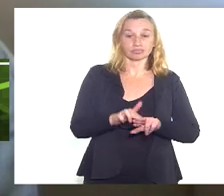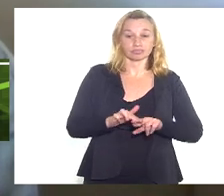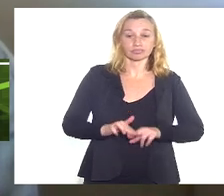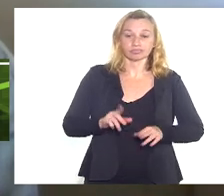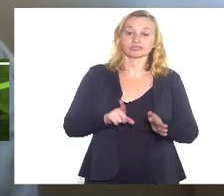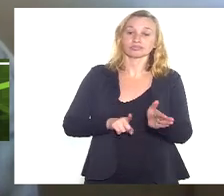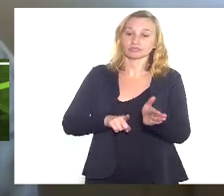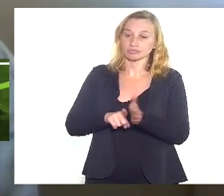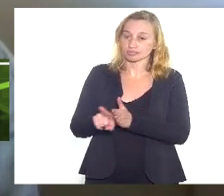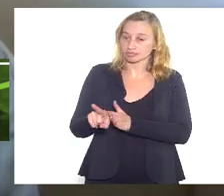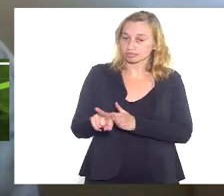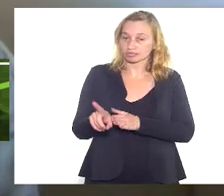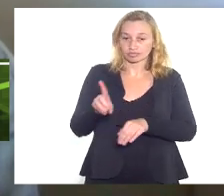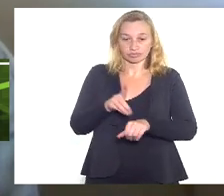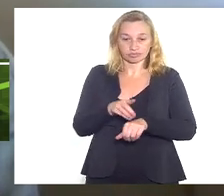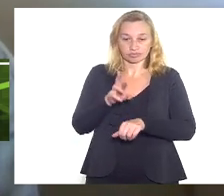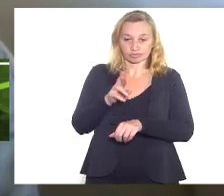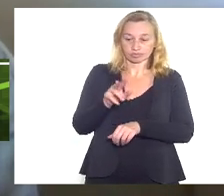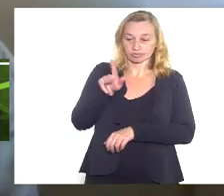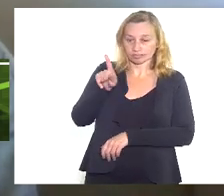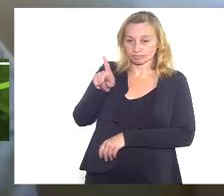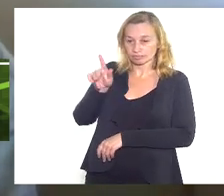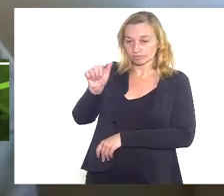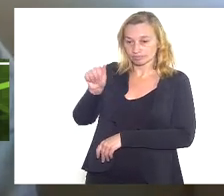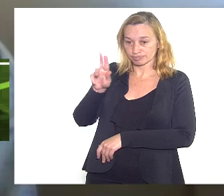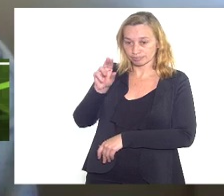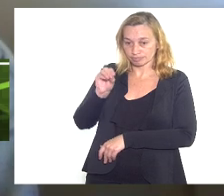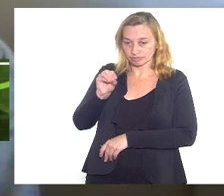pergunto ao doutor Paulo Henrique: